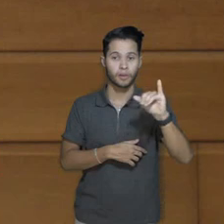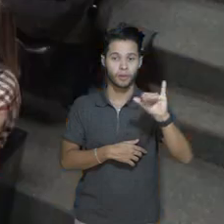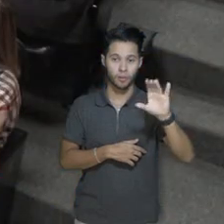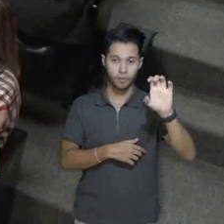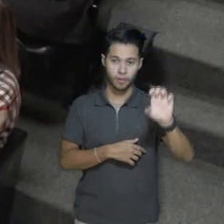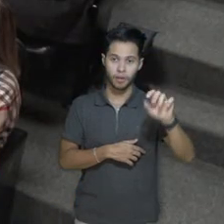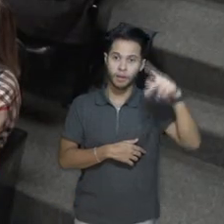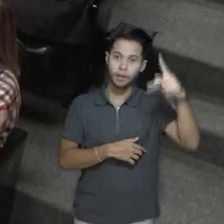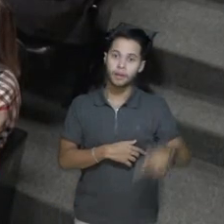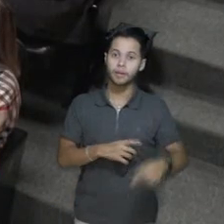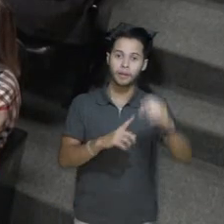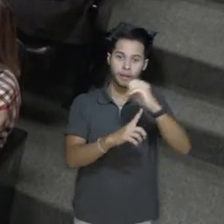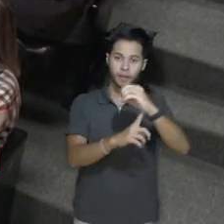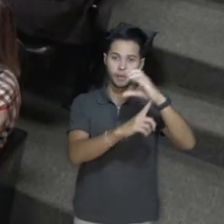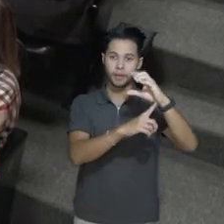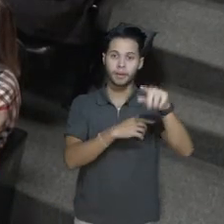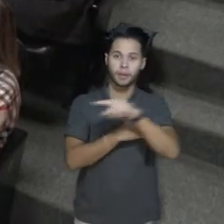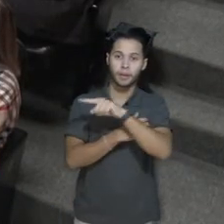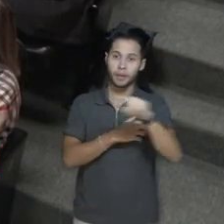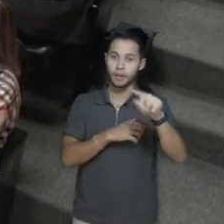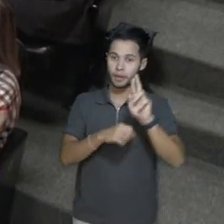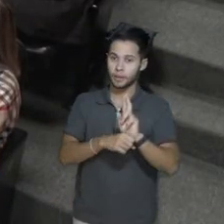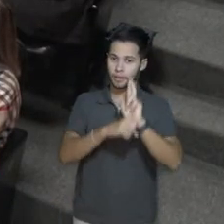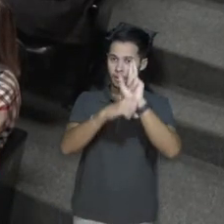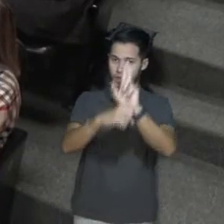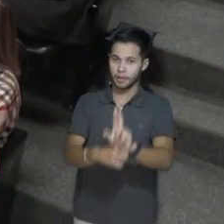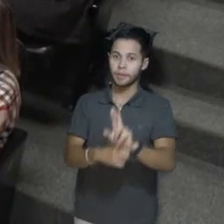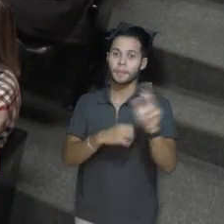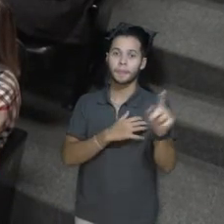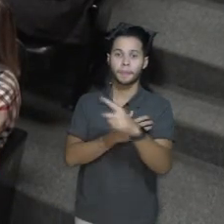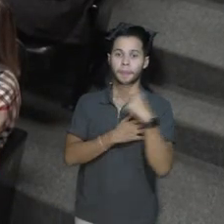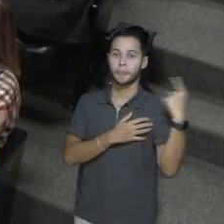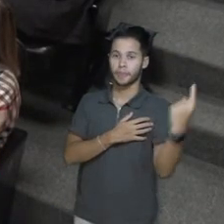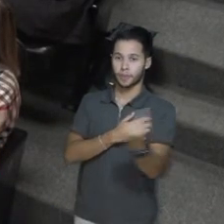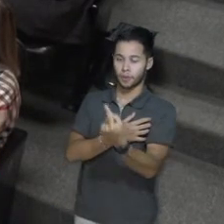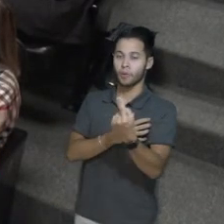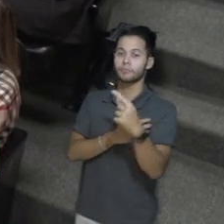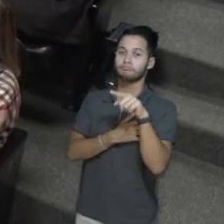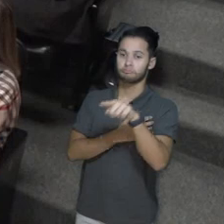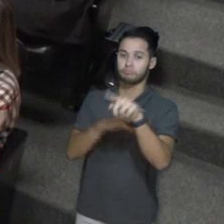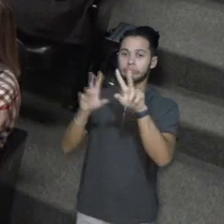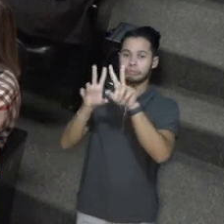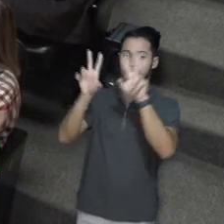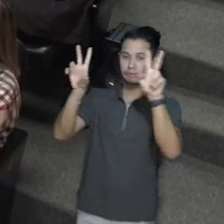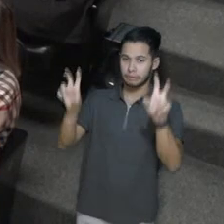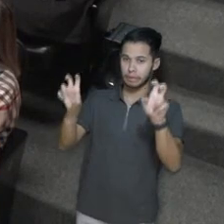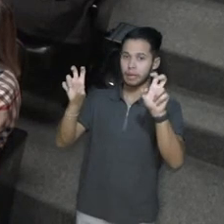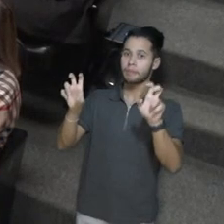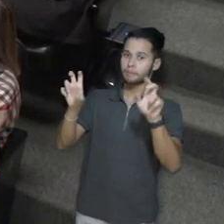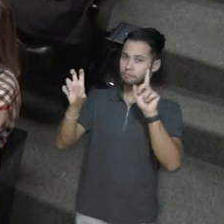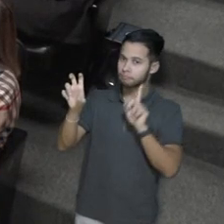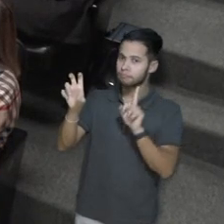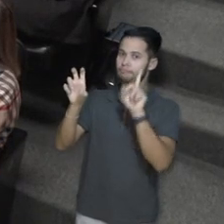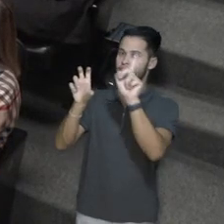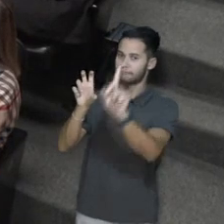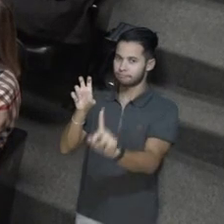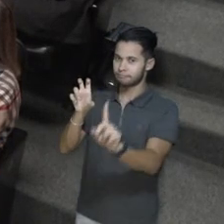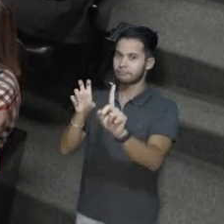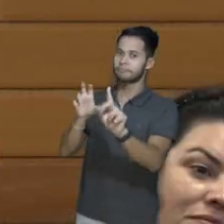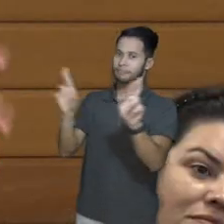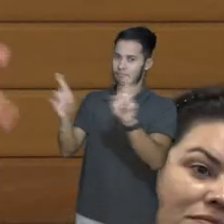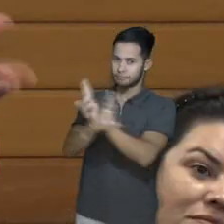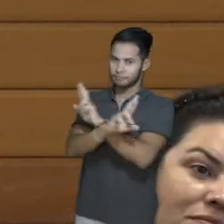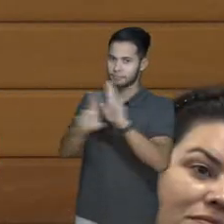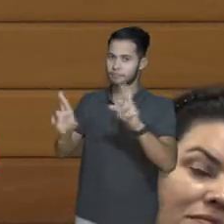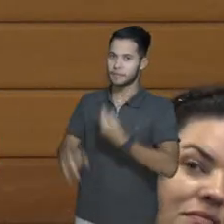colegas aqui representadas e somos engajadas eh nesse valor que é integridade e um